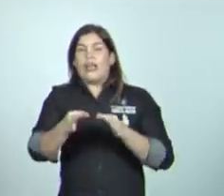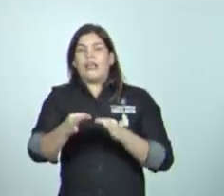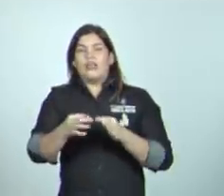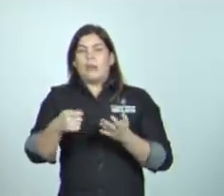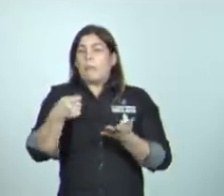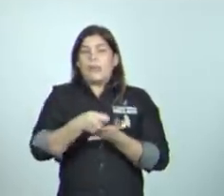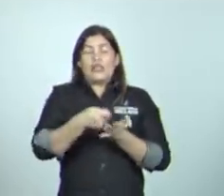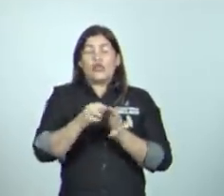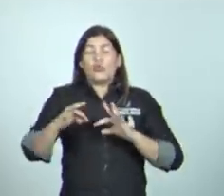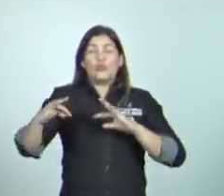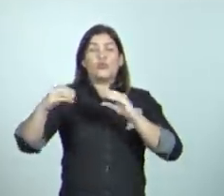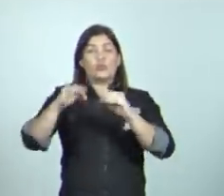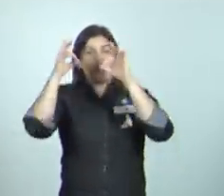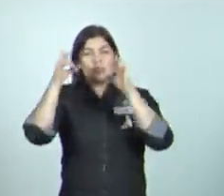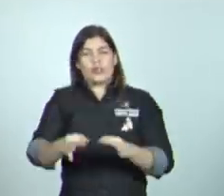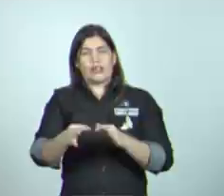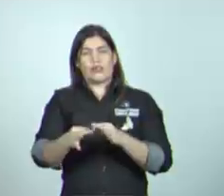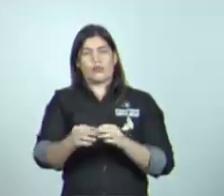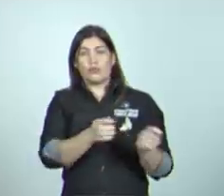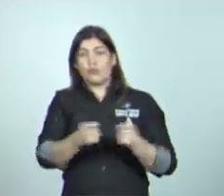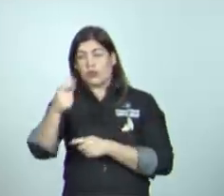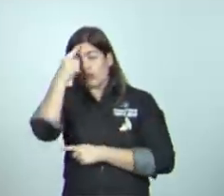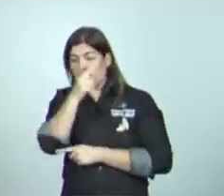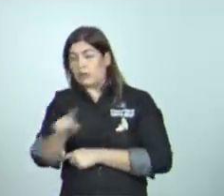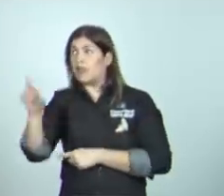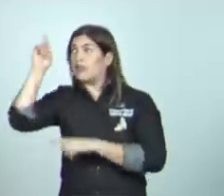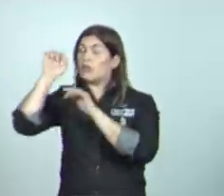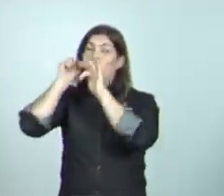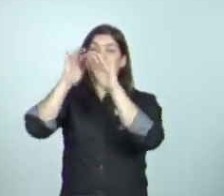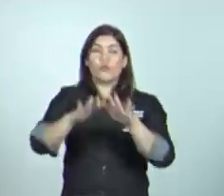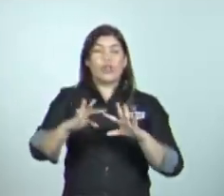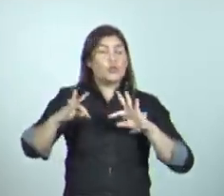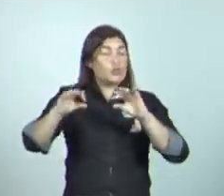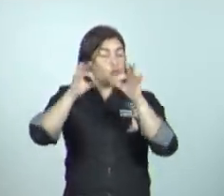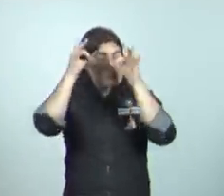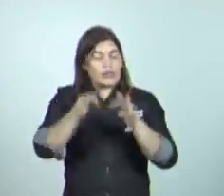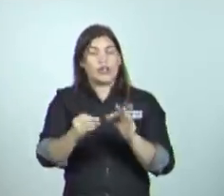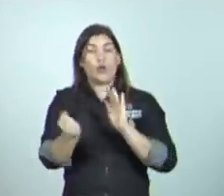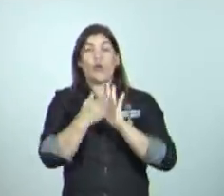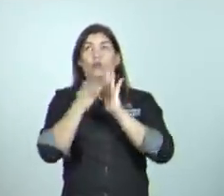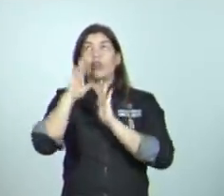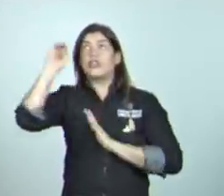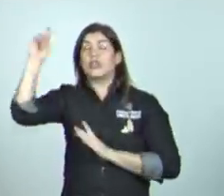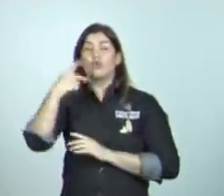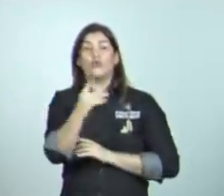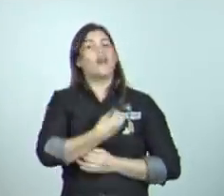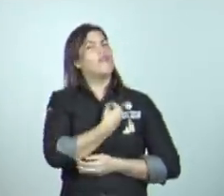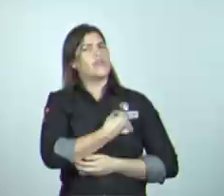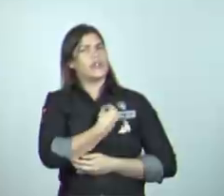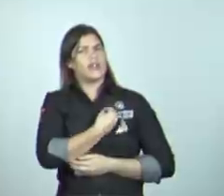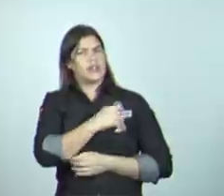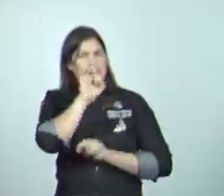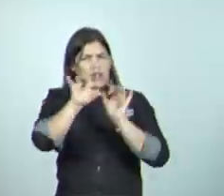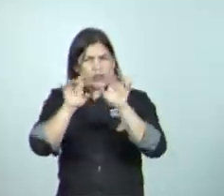obrigações a cada semana deus tem no suprido e o louvo à deus pela sua vida eu não vá deus pela vida